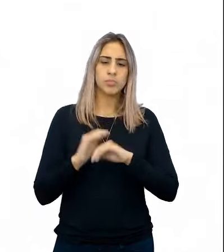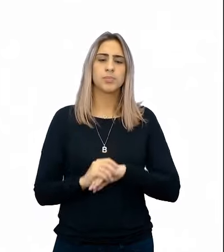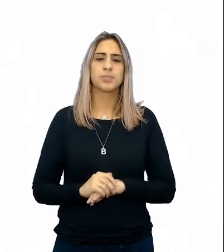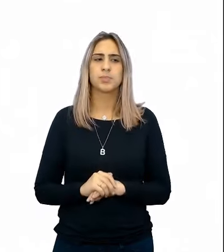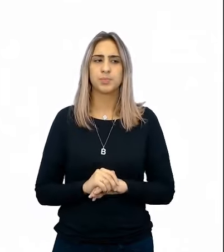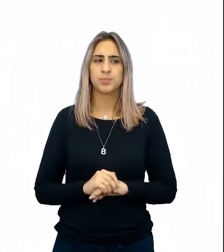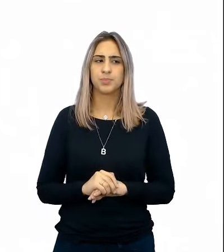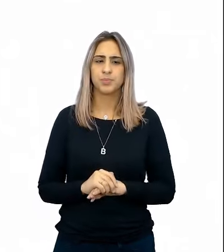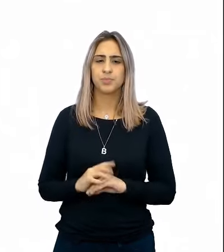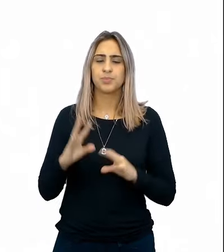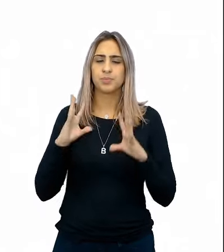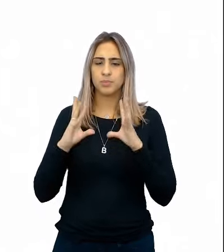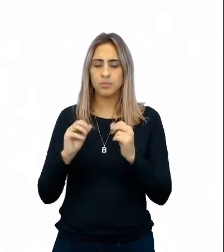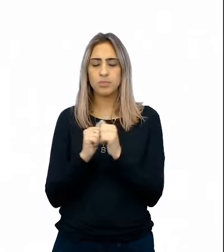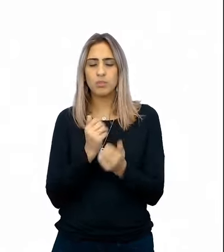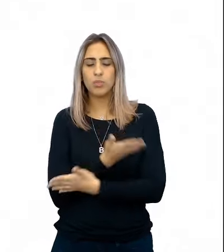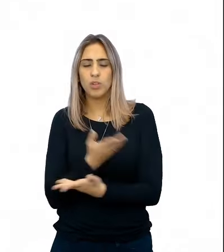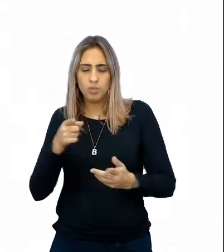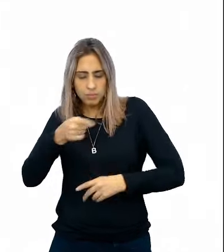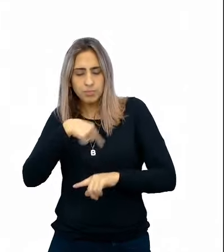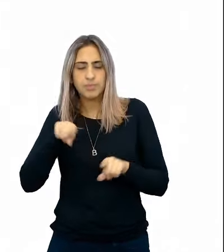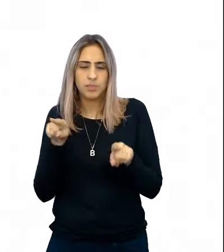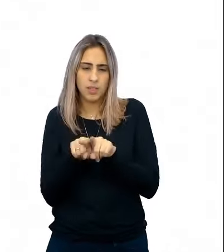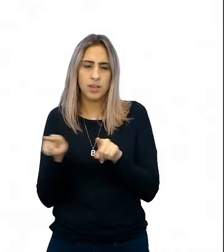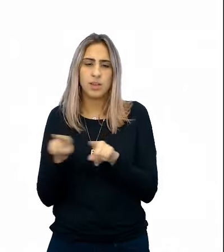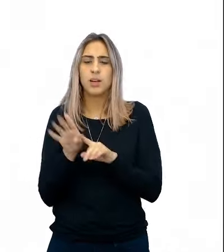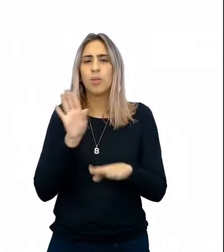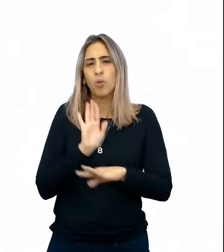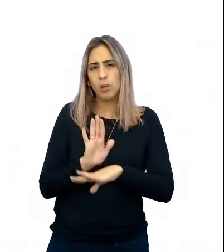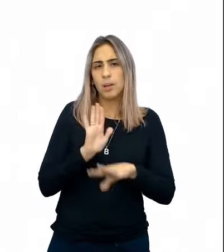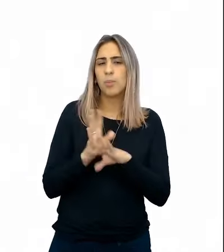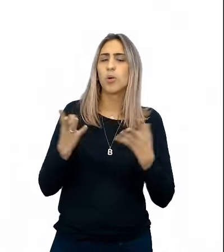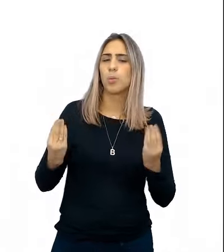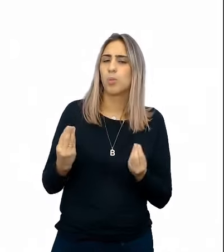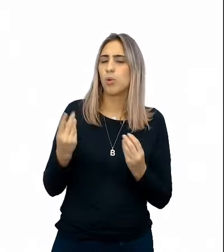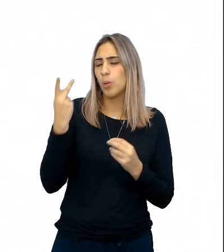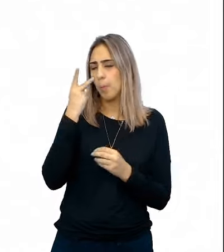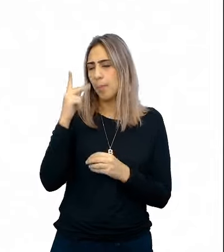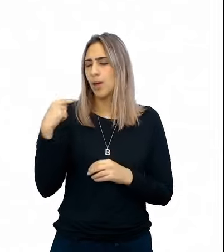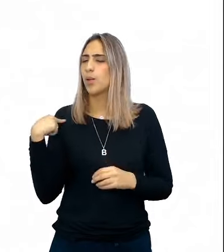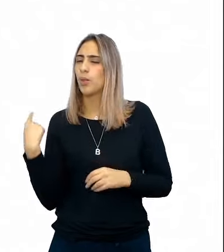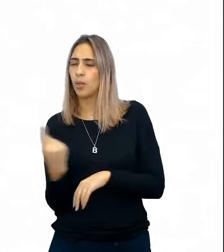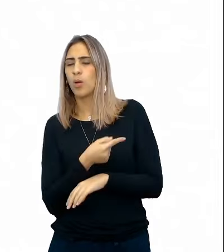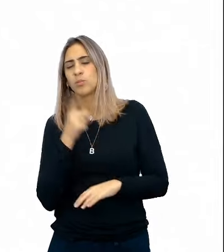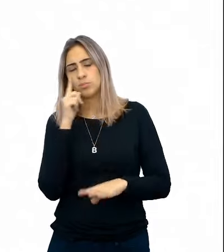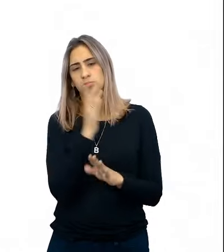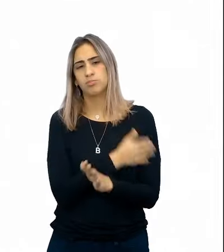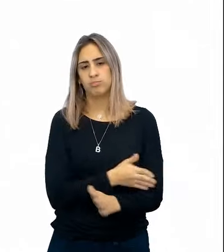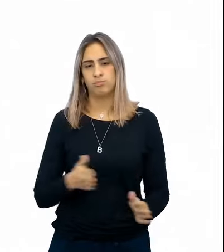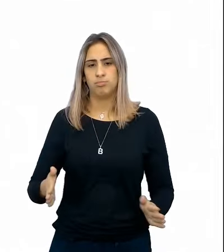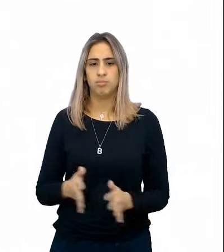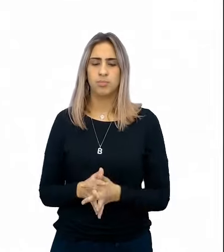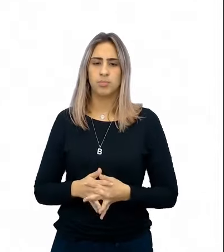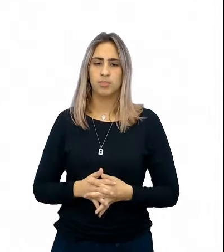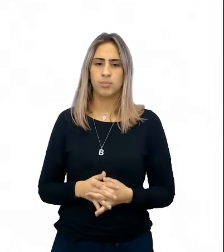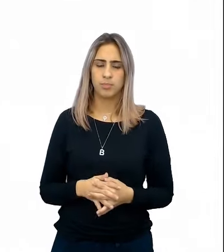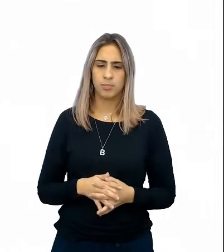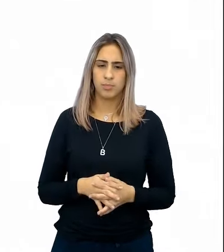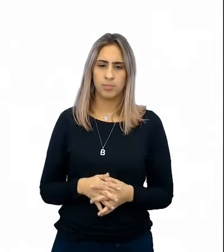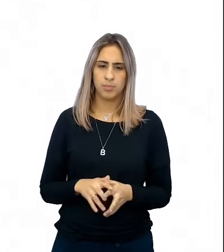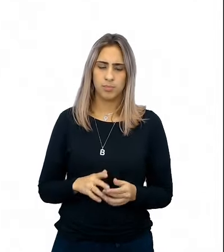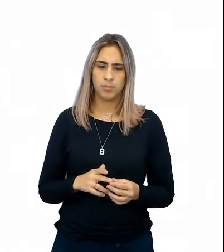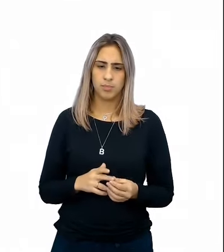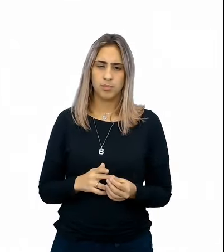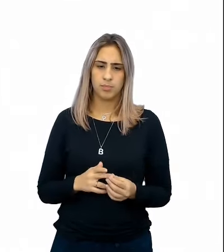eu me envolvo com vocês, vocês também contribuem muito para o nosso aperfeiçoamento. Vão lá,